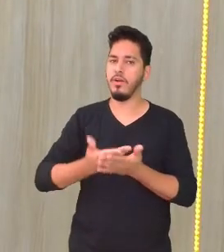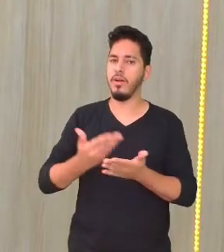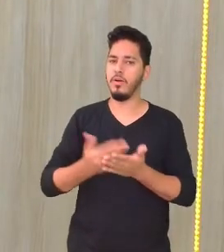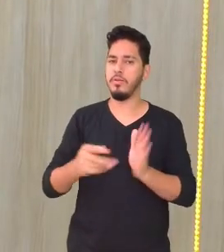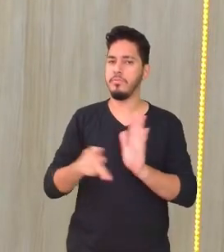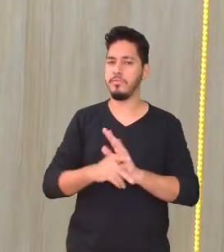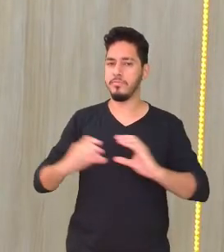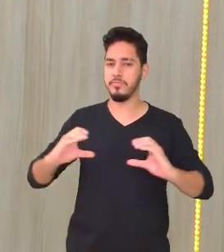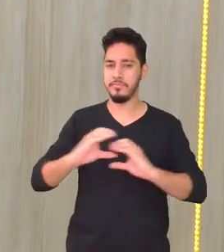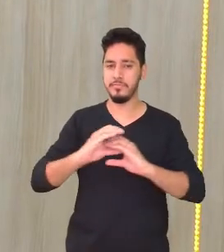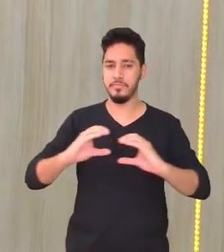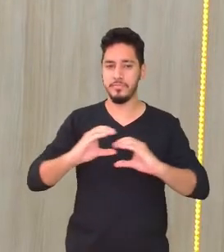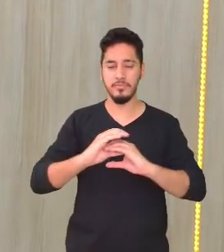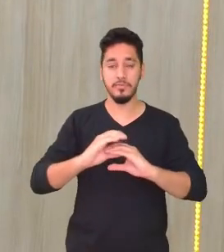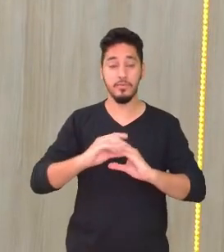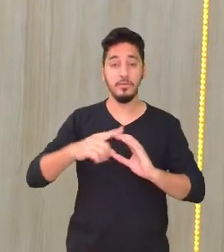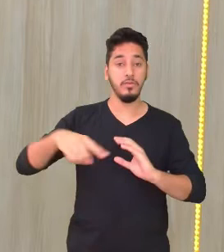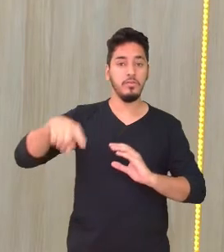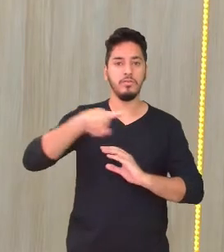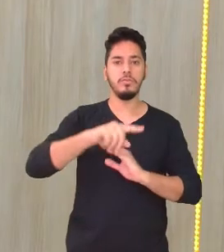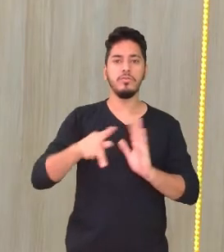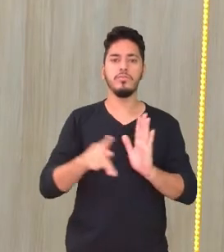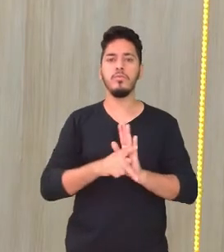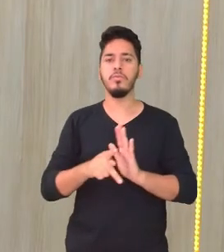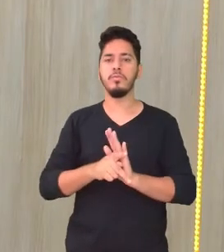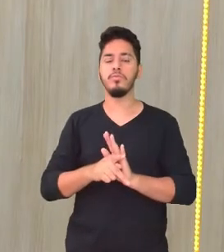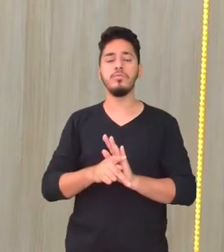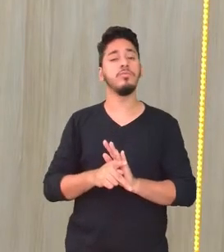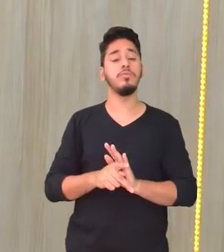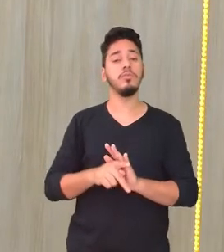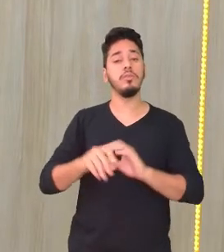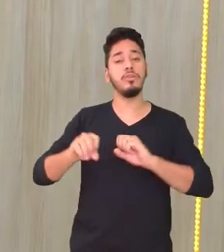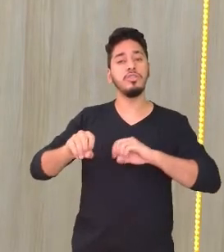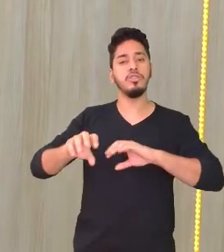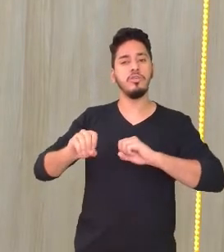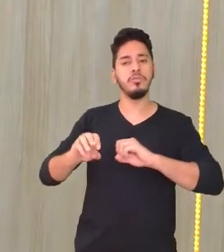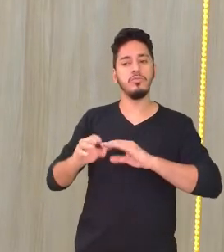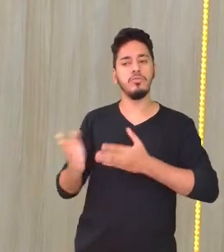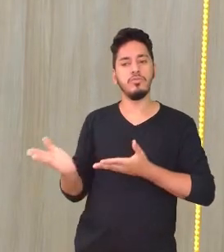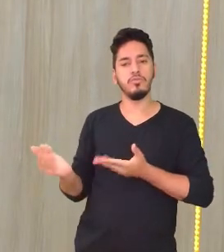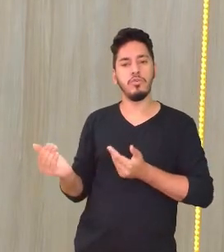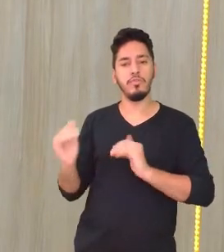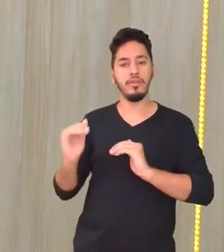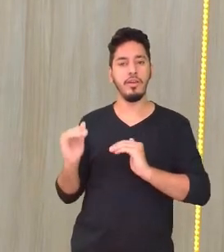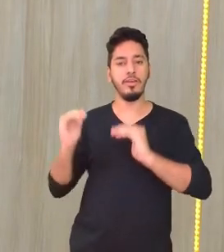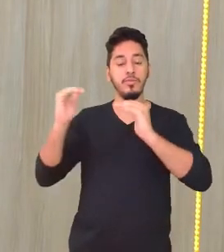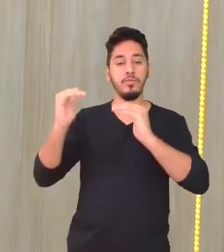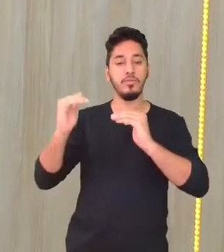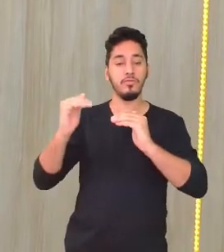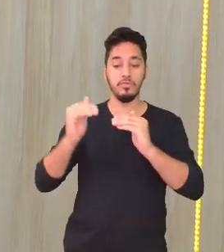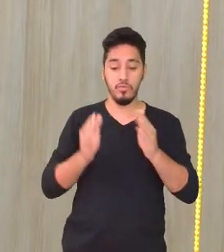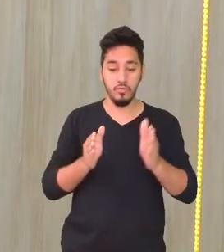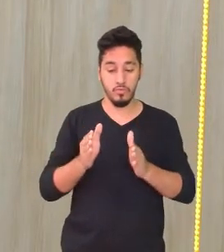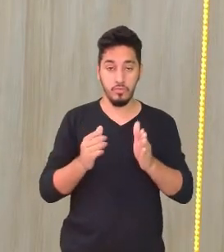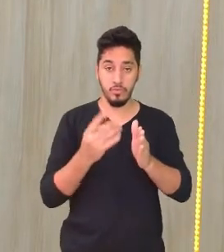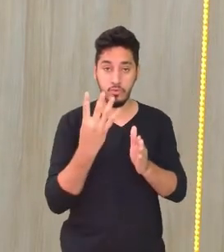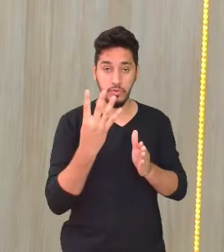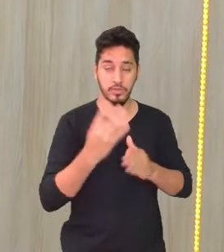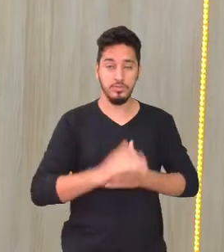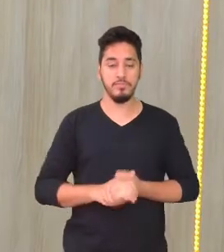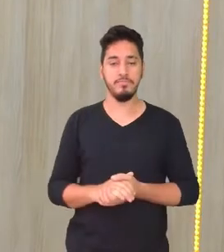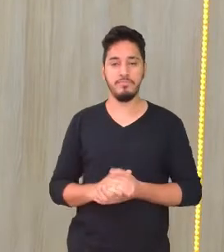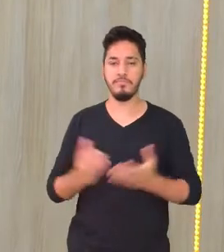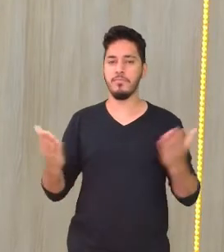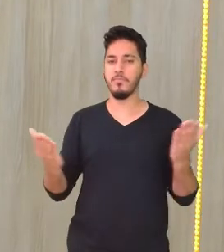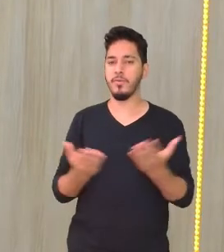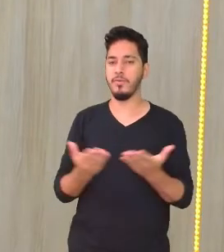Educa Recife para as turmas de Educação de Jovens e Adultos, especificamente as turmas do módulo 4. Hoje